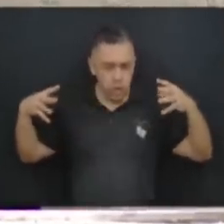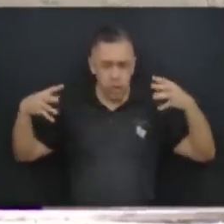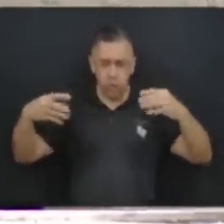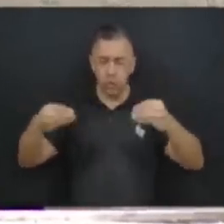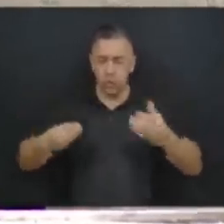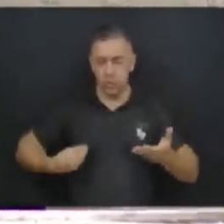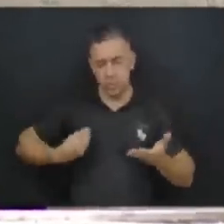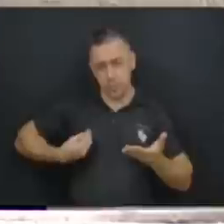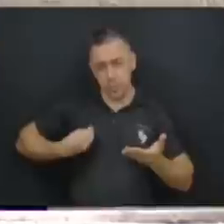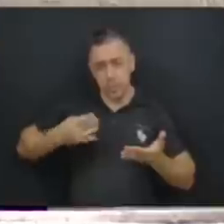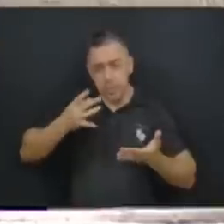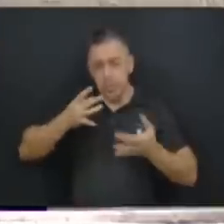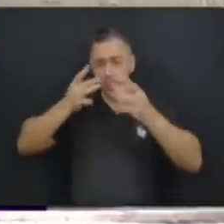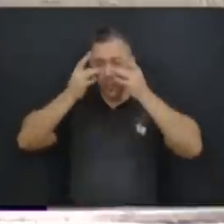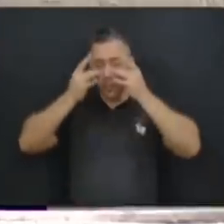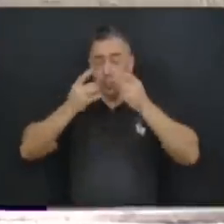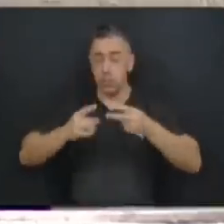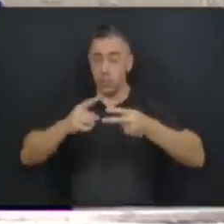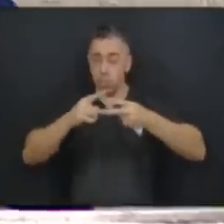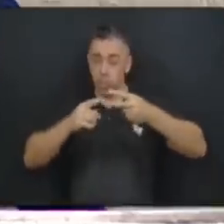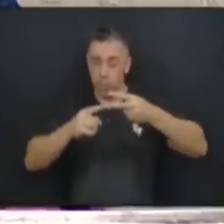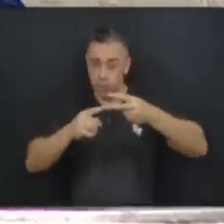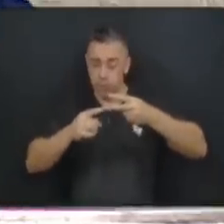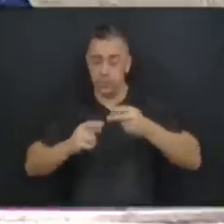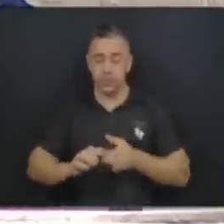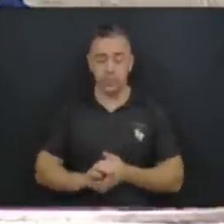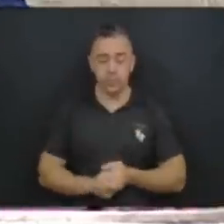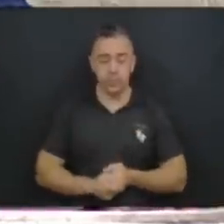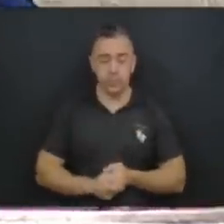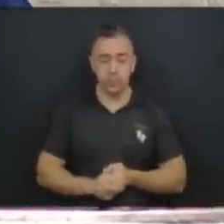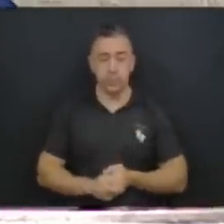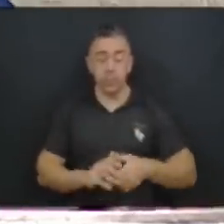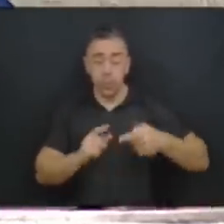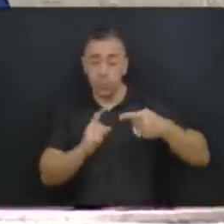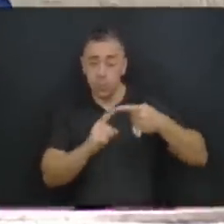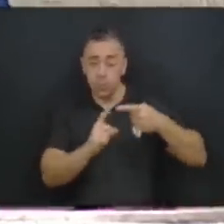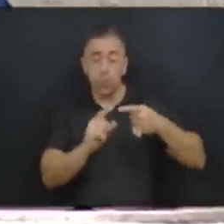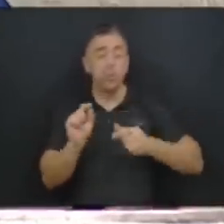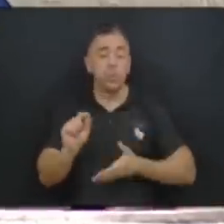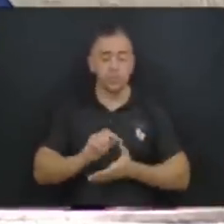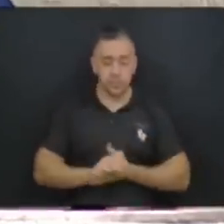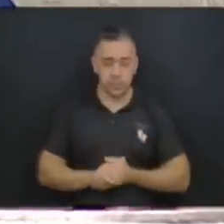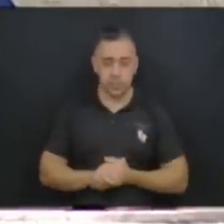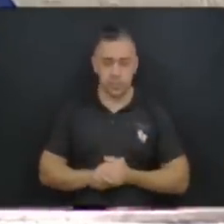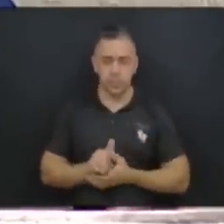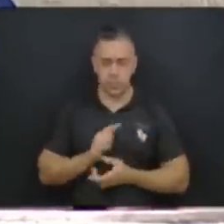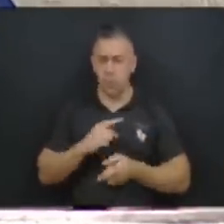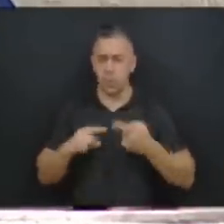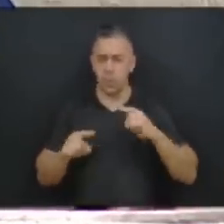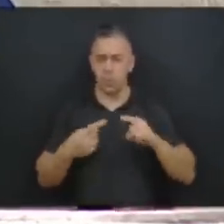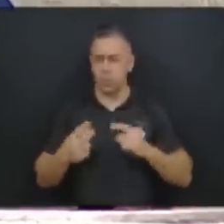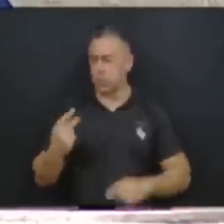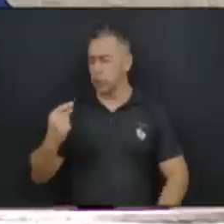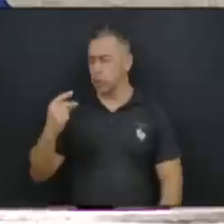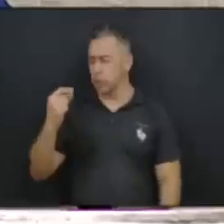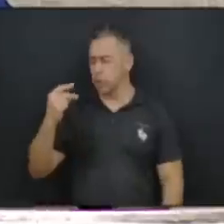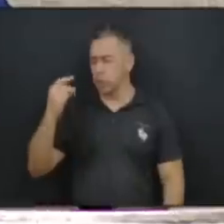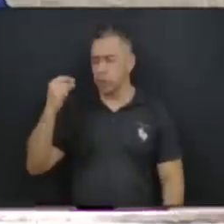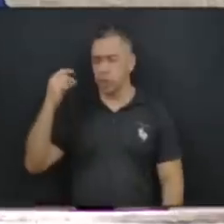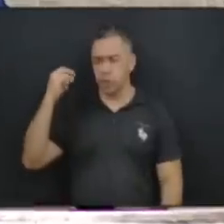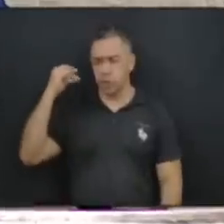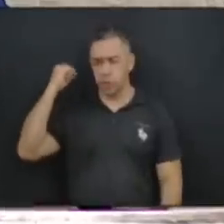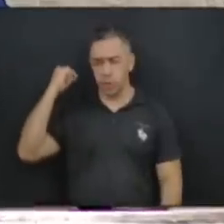presentes em duas situações a primeira não existe uma música muito antiga que